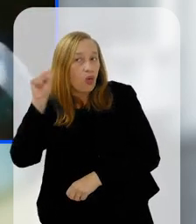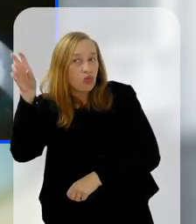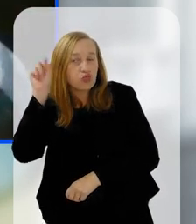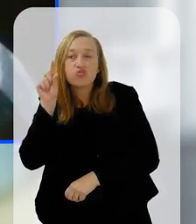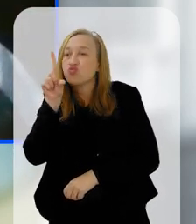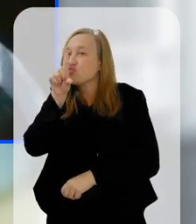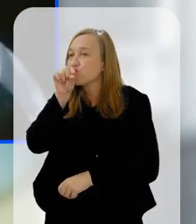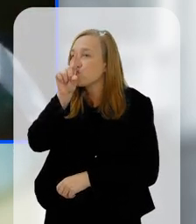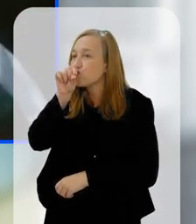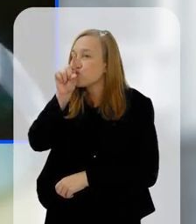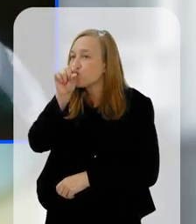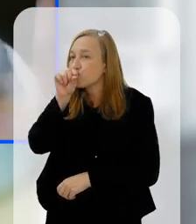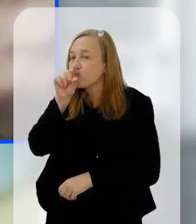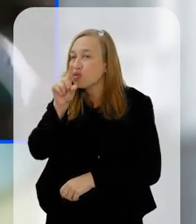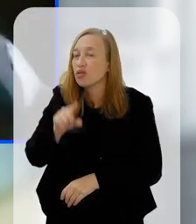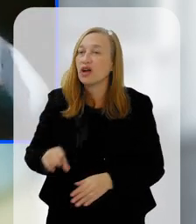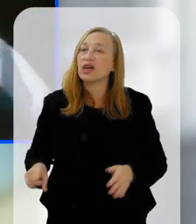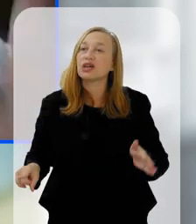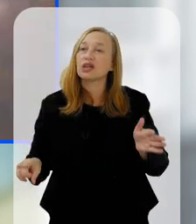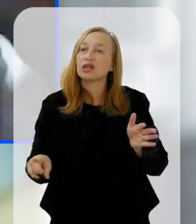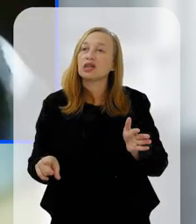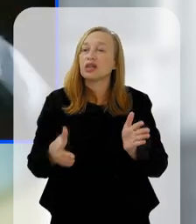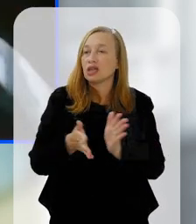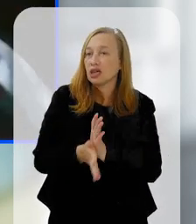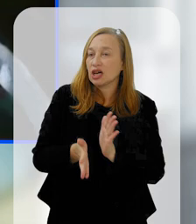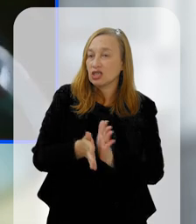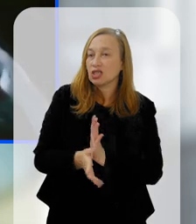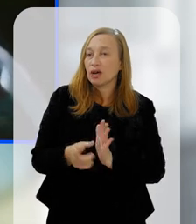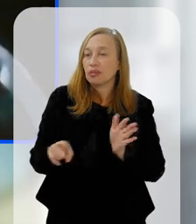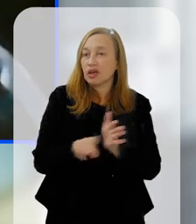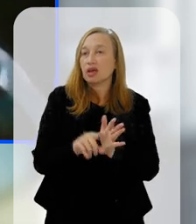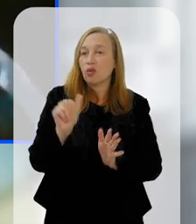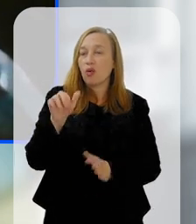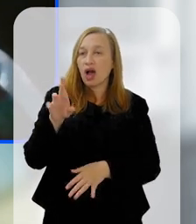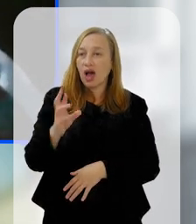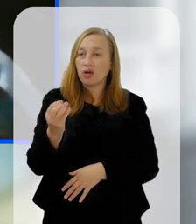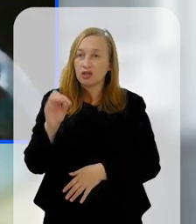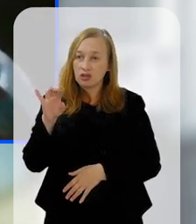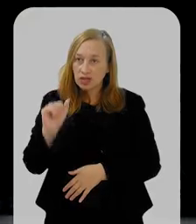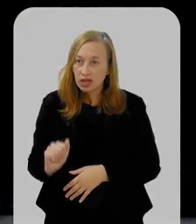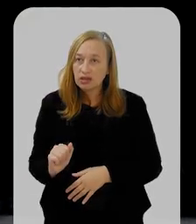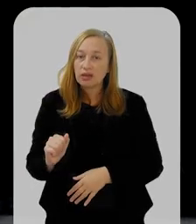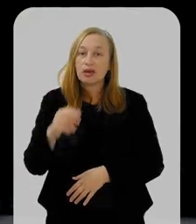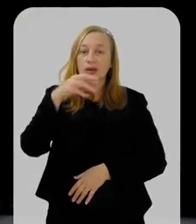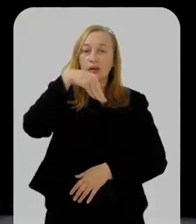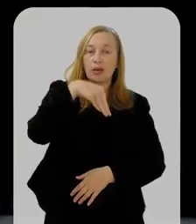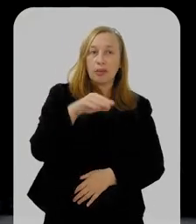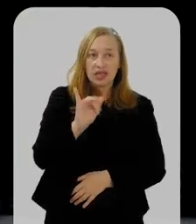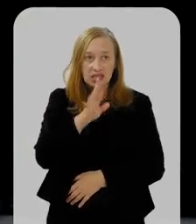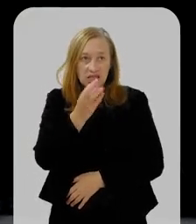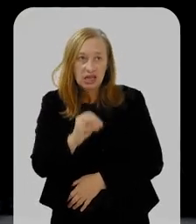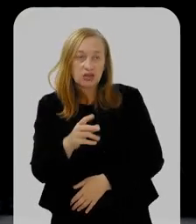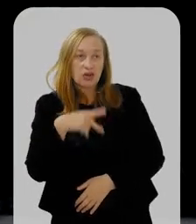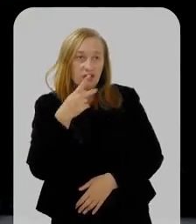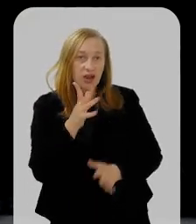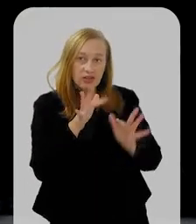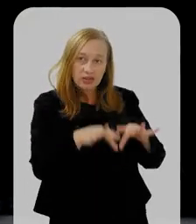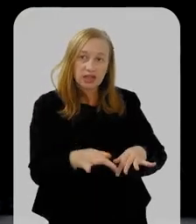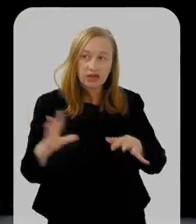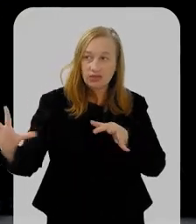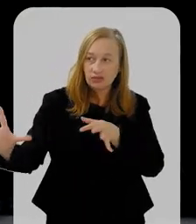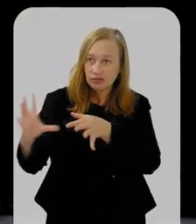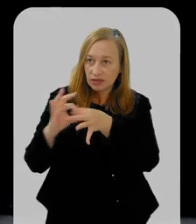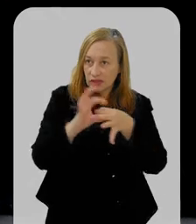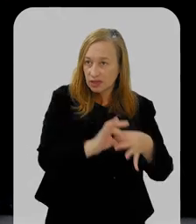dos pássaros e vai gastar menos recurso com ar-condicionado, por exemplo. Marcelo, para a gente encerrar aqui o nosso programa,